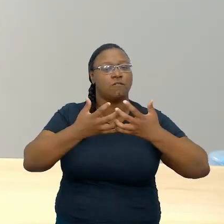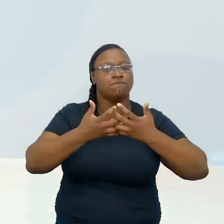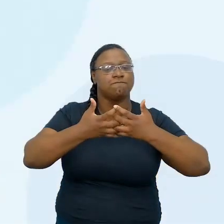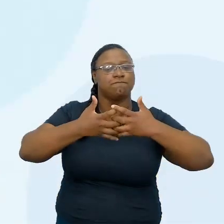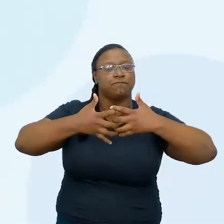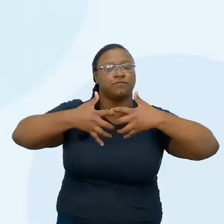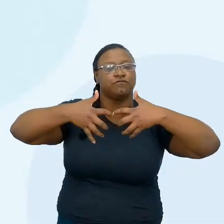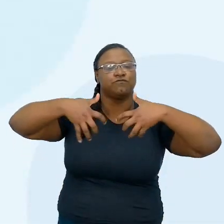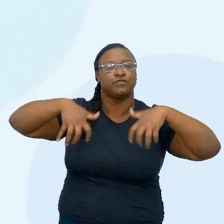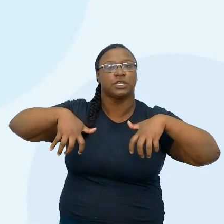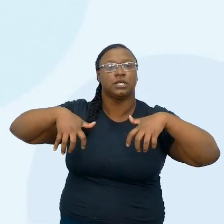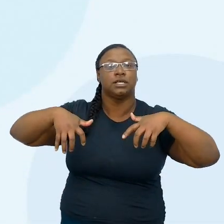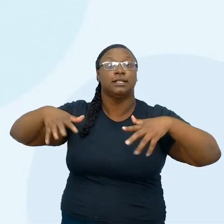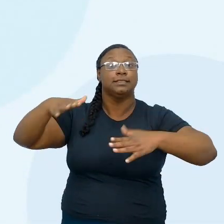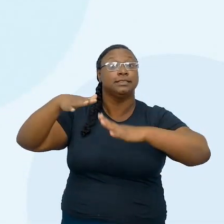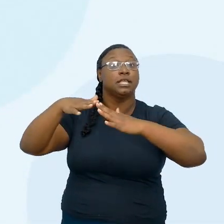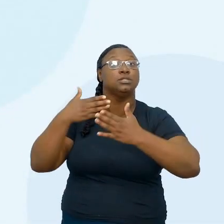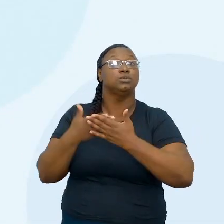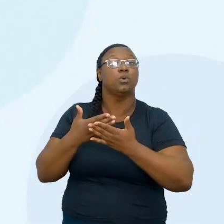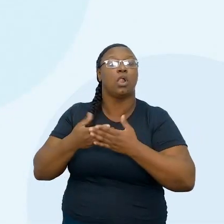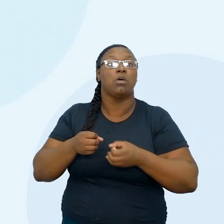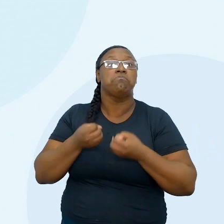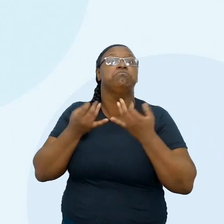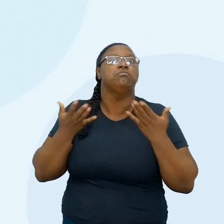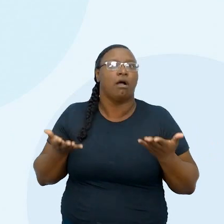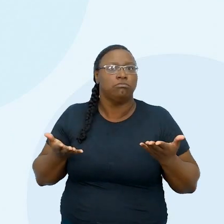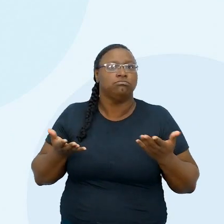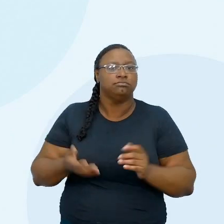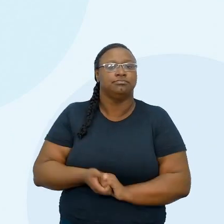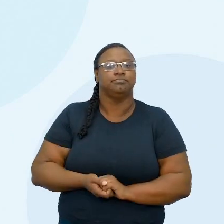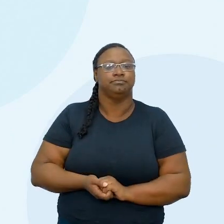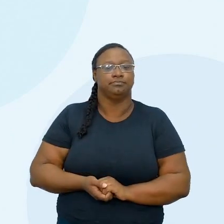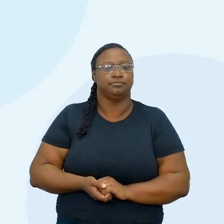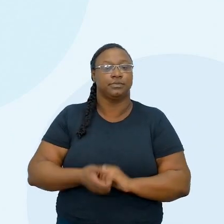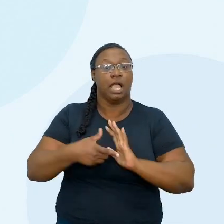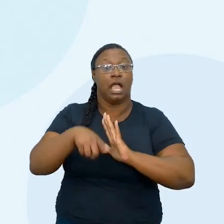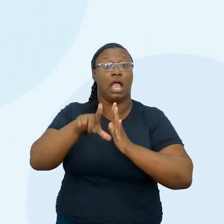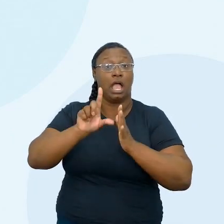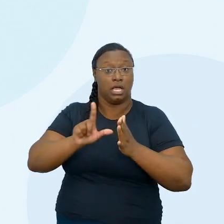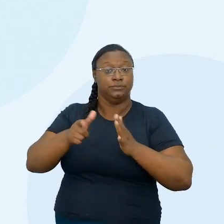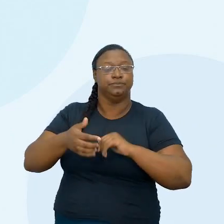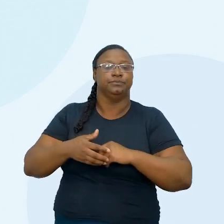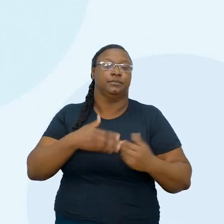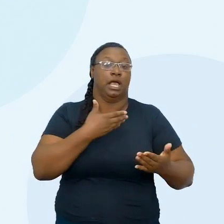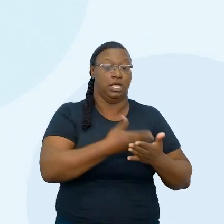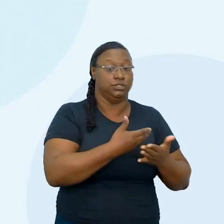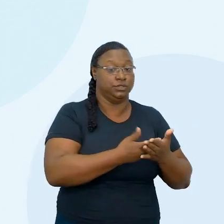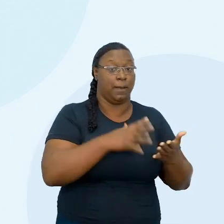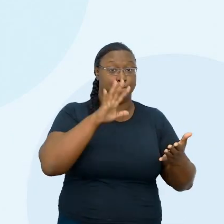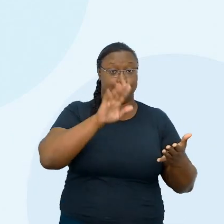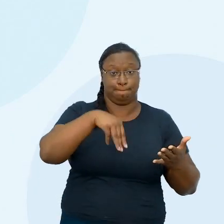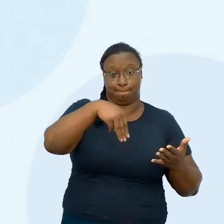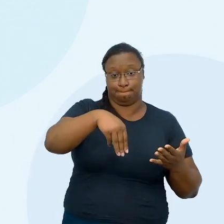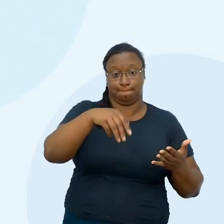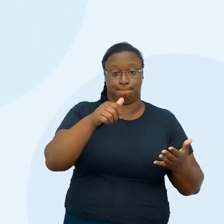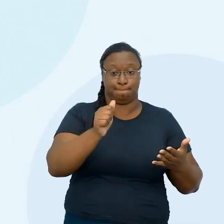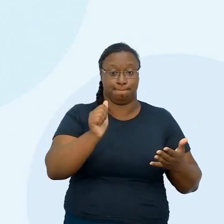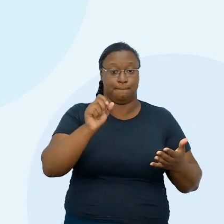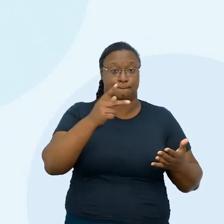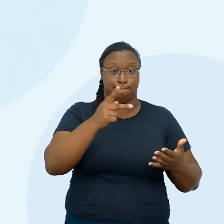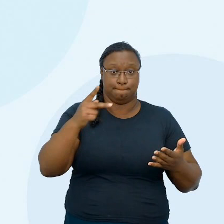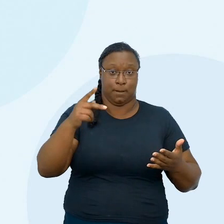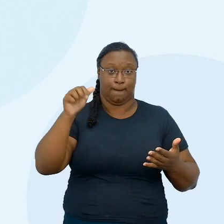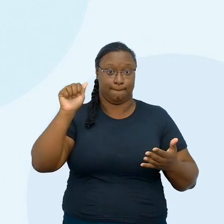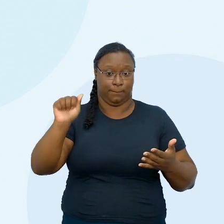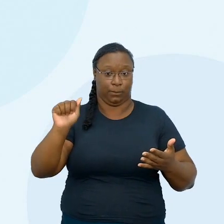escola. Qual é o desdobramento? Antes dessas atividades do mapa, que propõem o uso do diário de